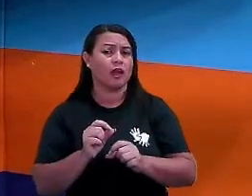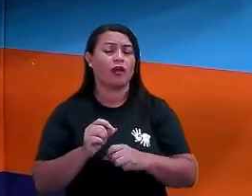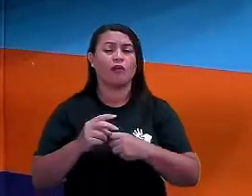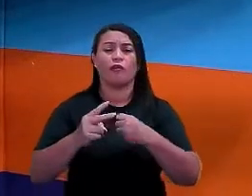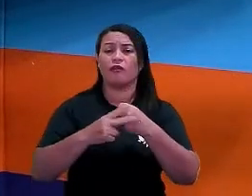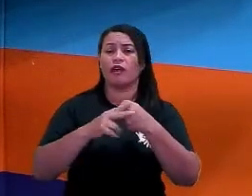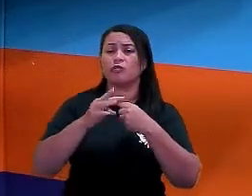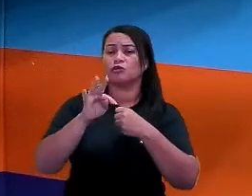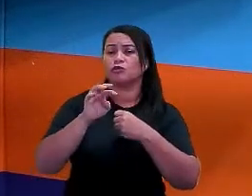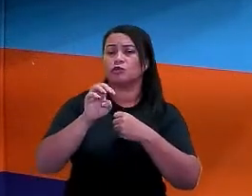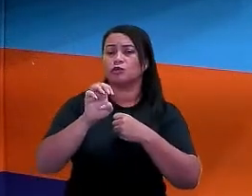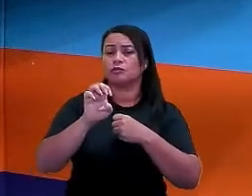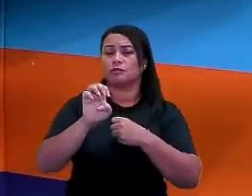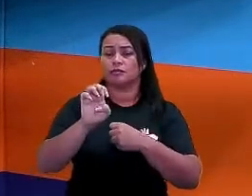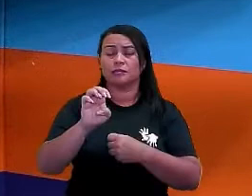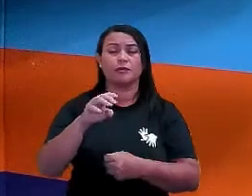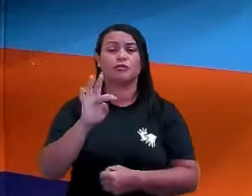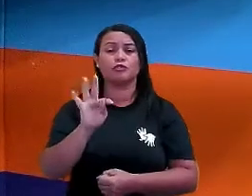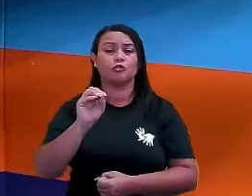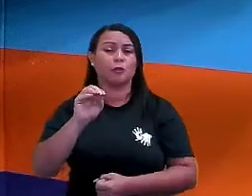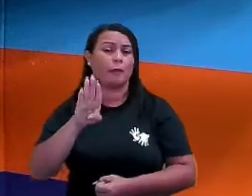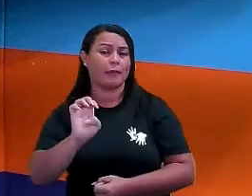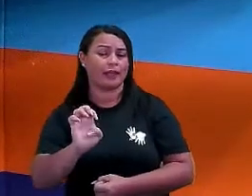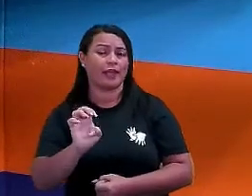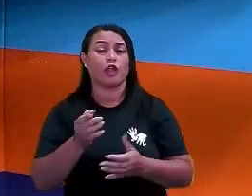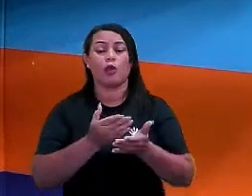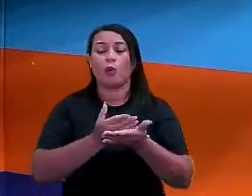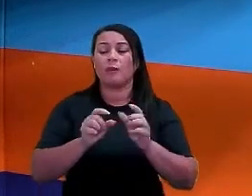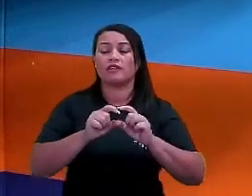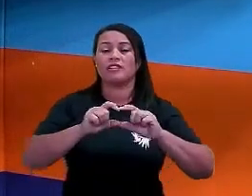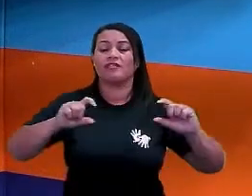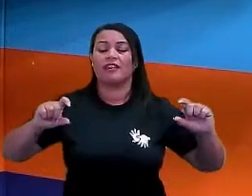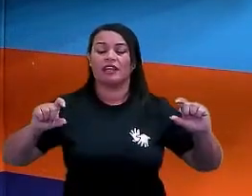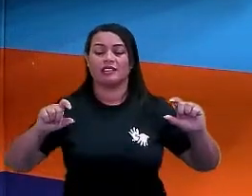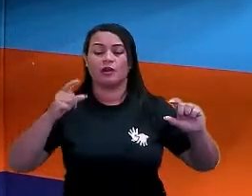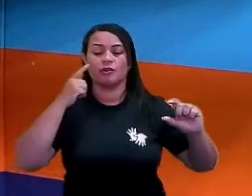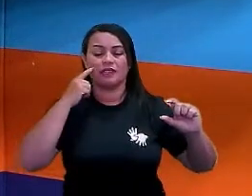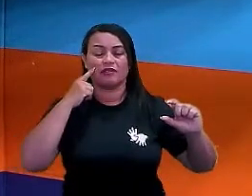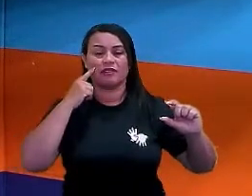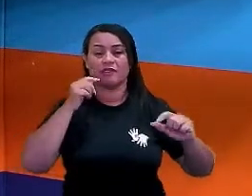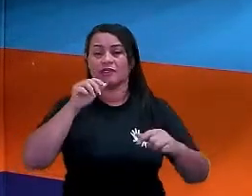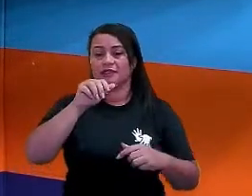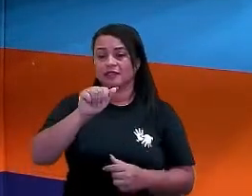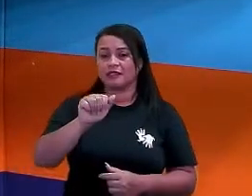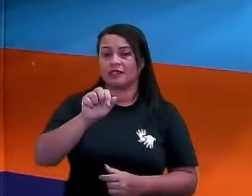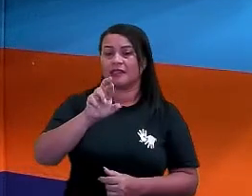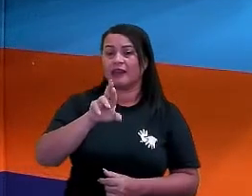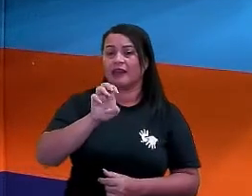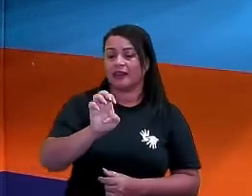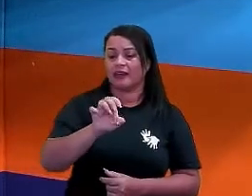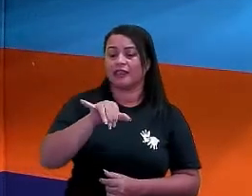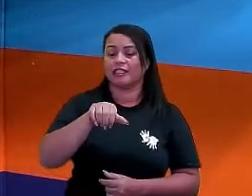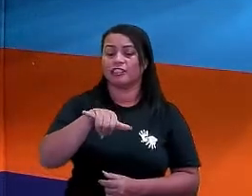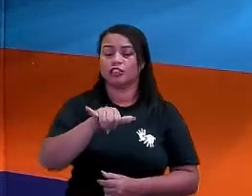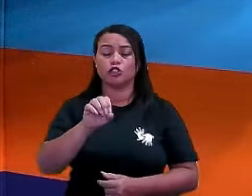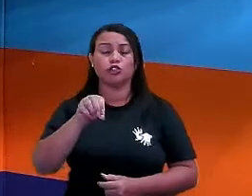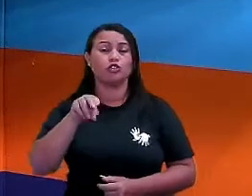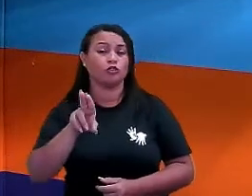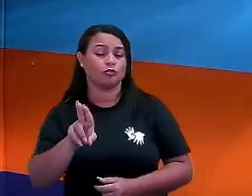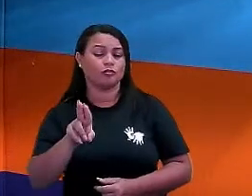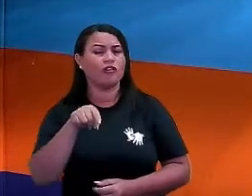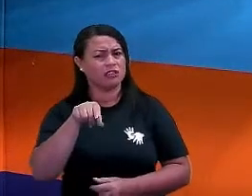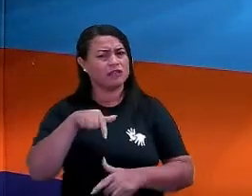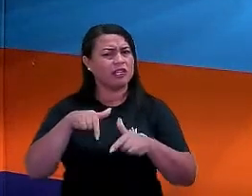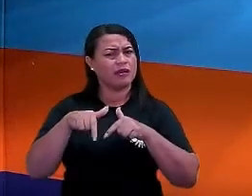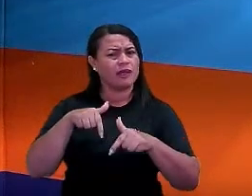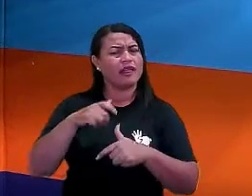be no início da frase. Por exemplo, ó, are you working on Friday? Are you working on Friday? Você vai trabalhar